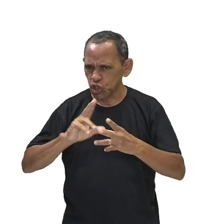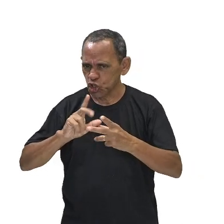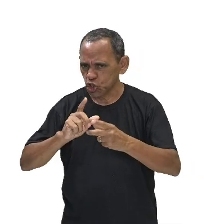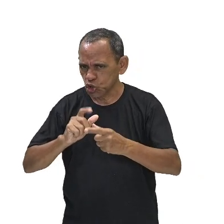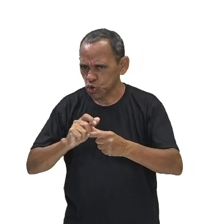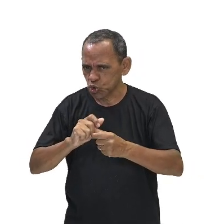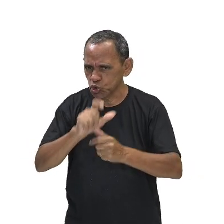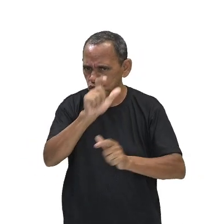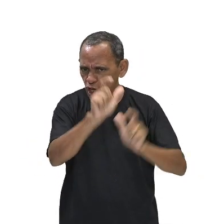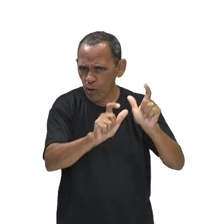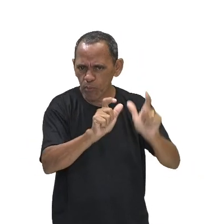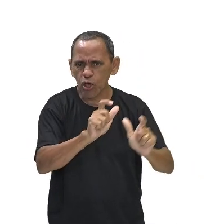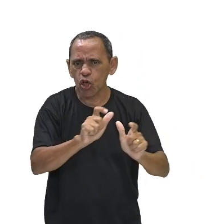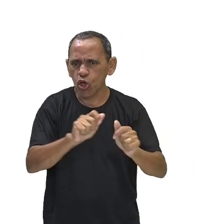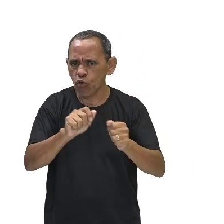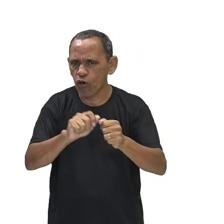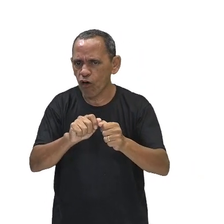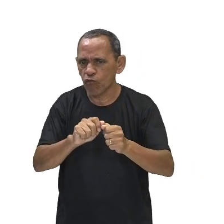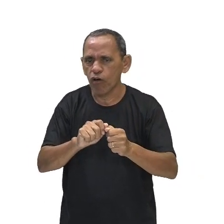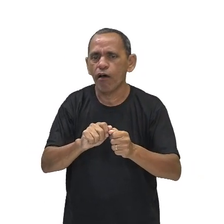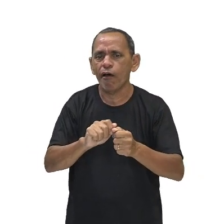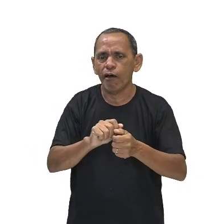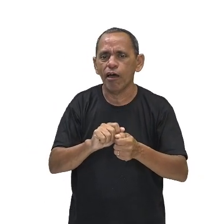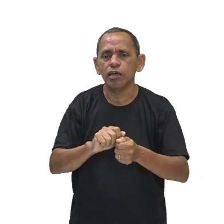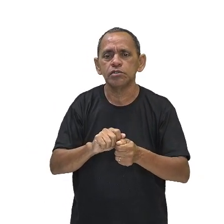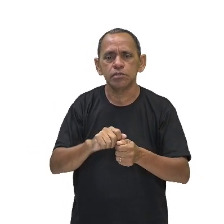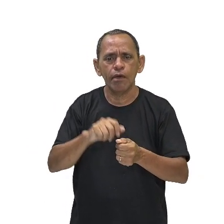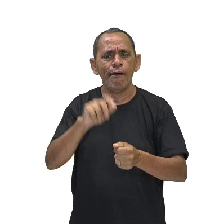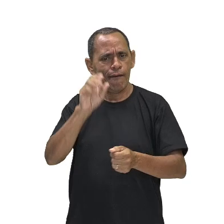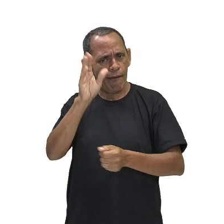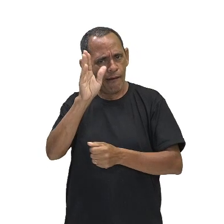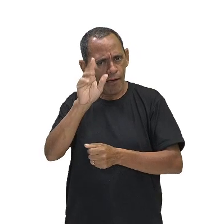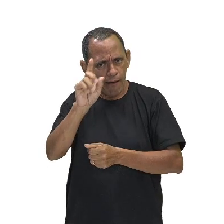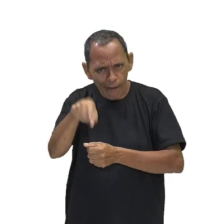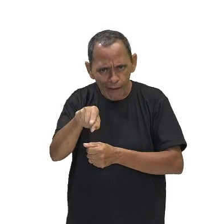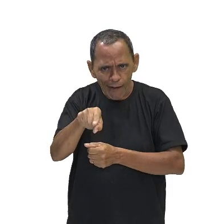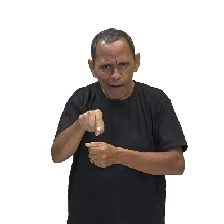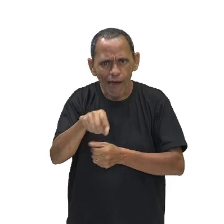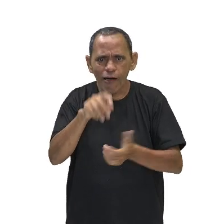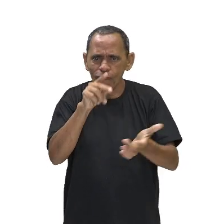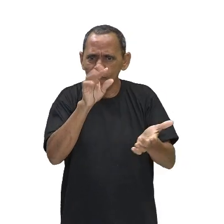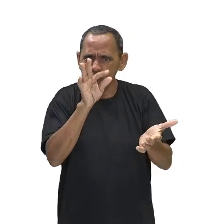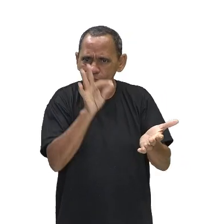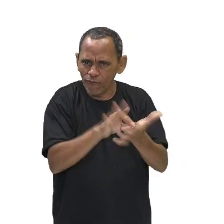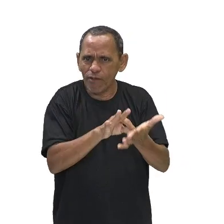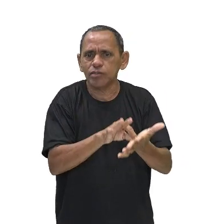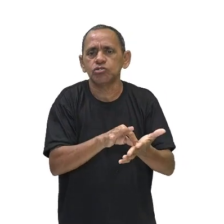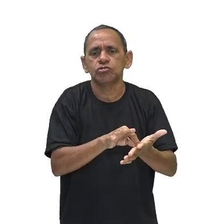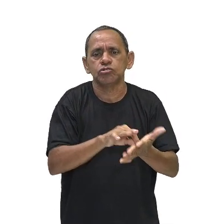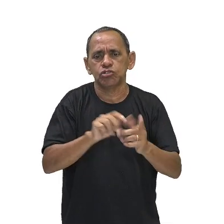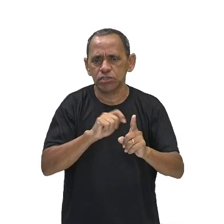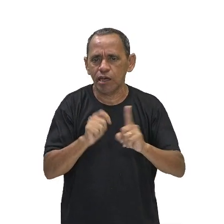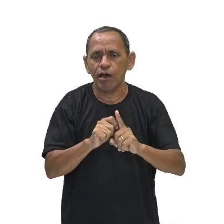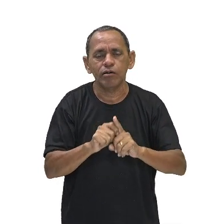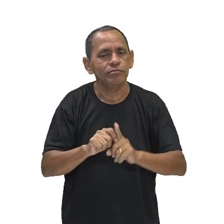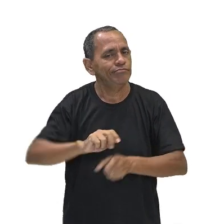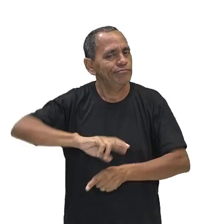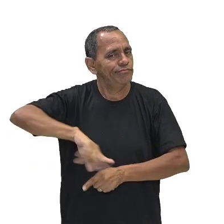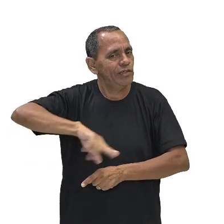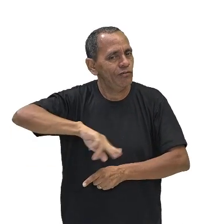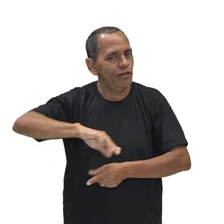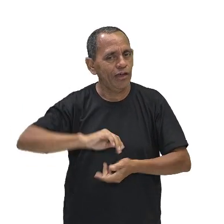ser considerado fato social. Nem tudo que nós fazemos é um fato social. Porque,